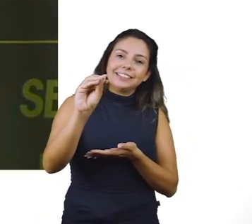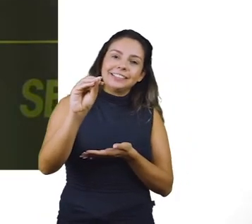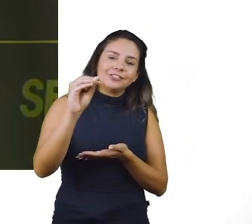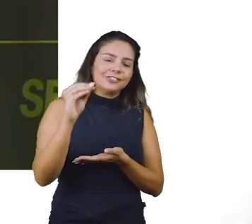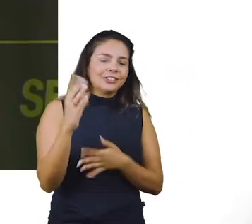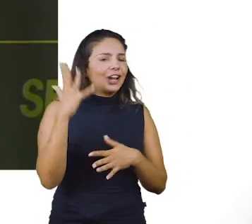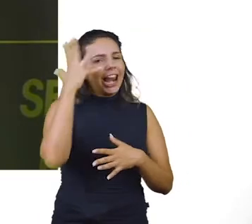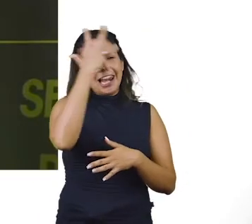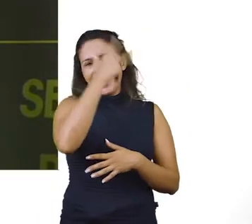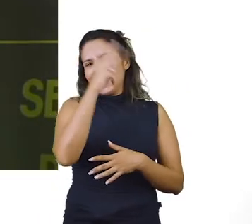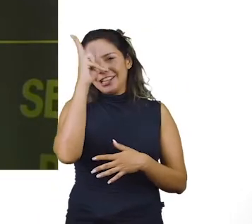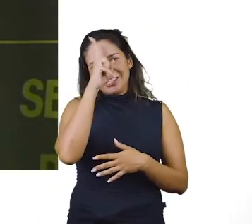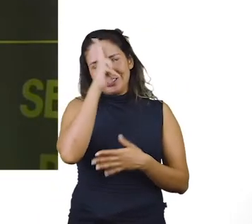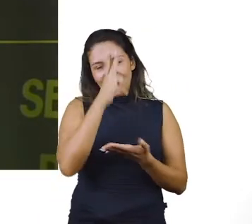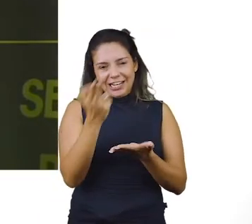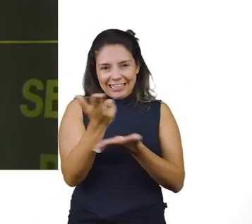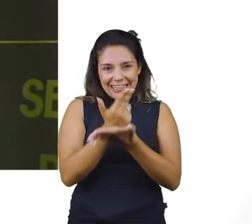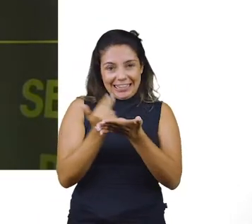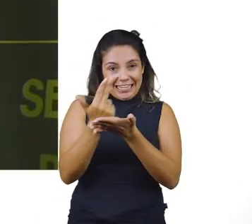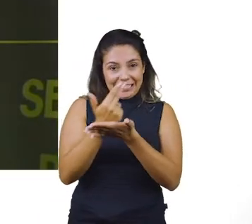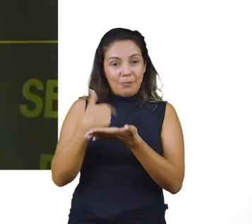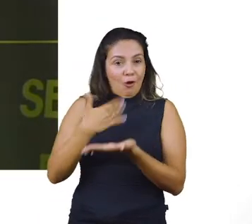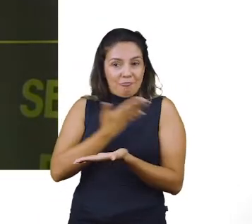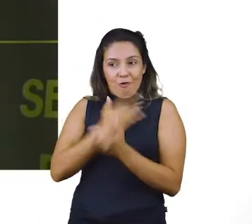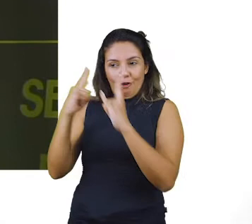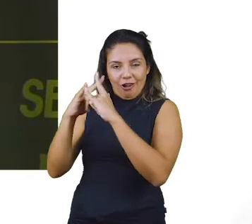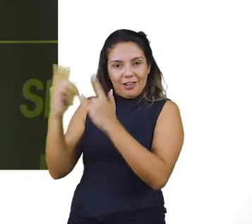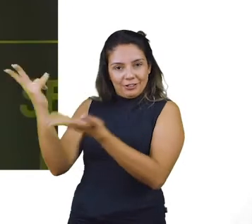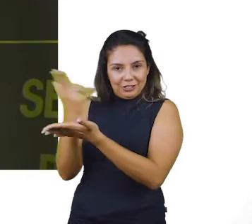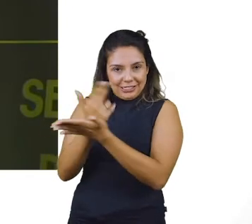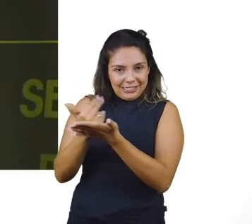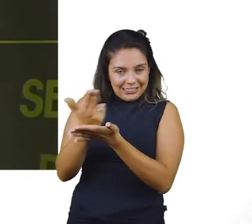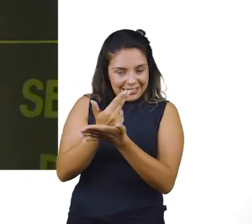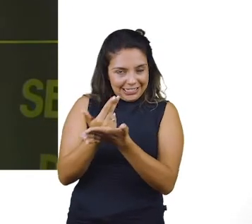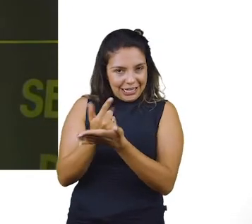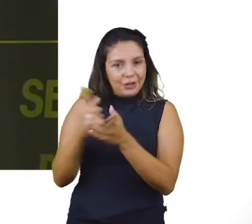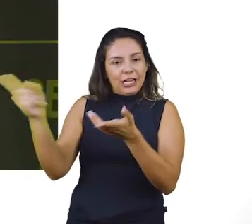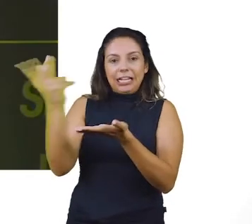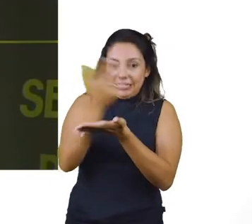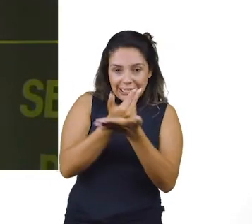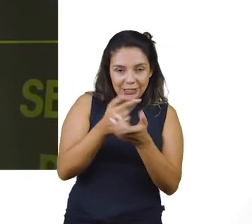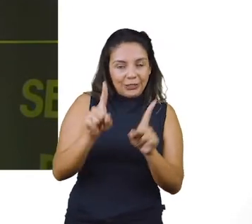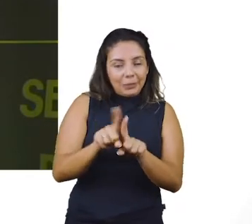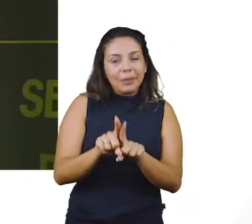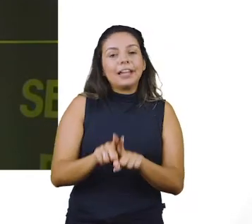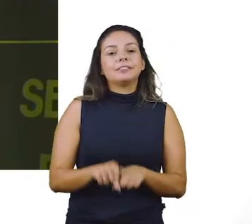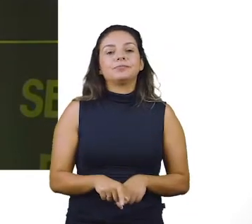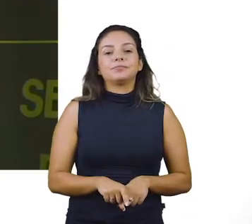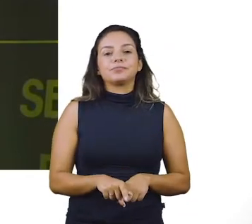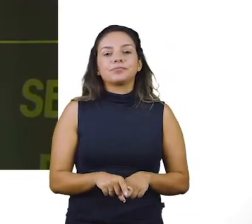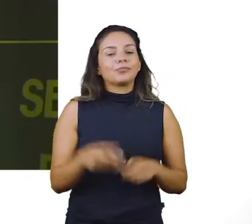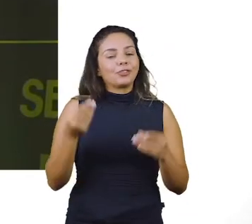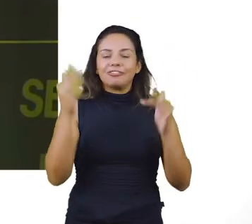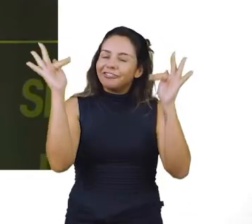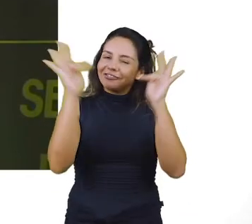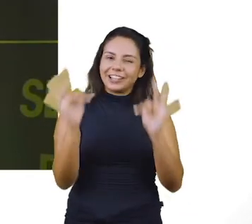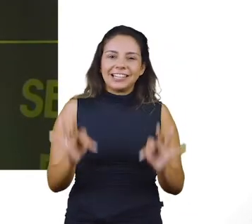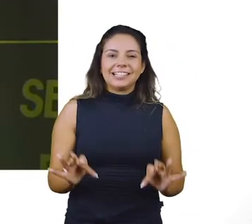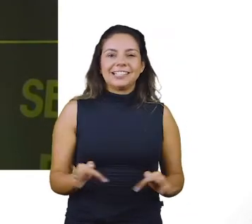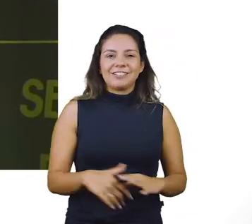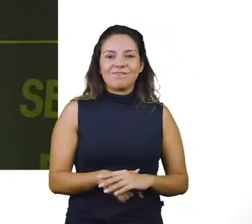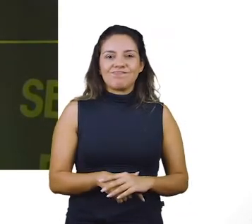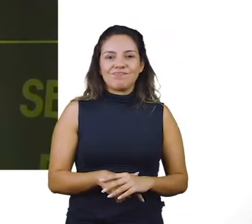Foi lindamente ilustrado pelo meu colega na época lá no estado de Minas, pelo Marcelo Leles. E fico muito feliz que